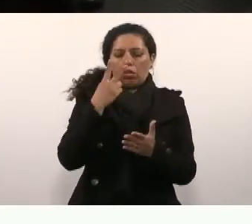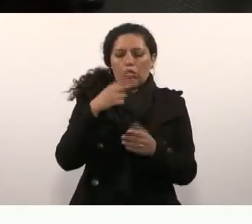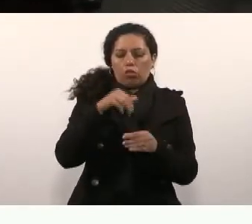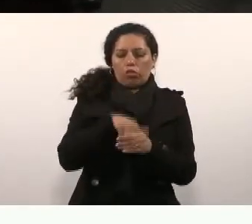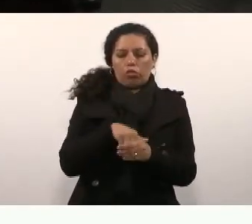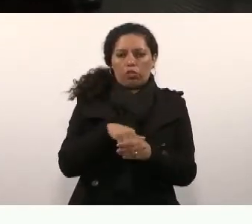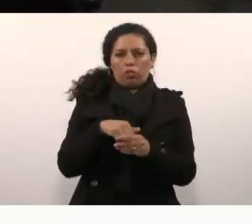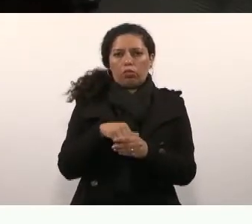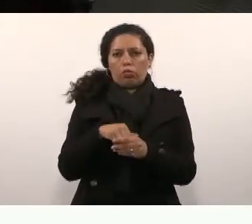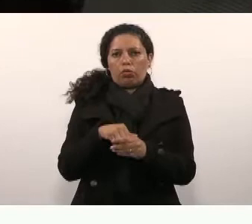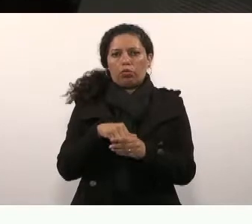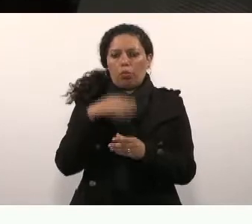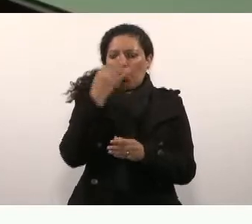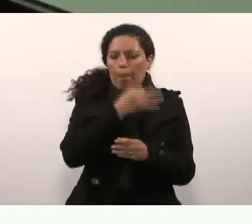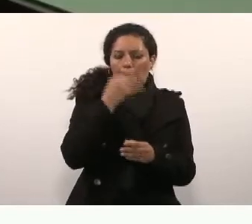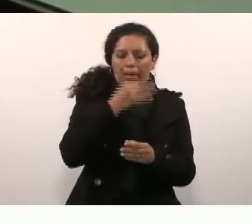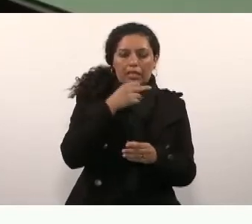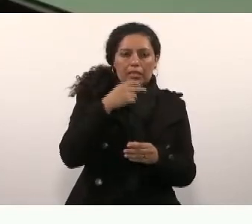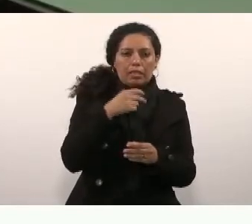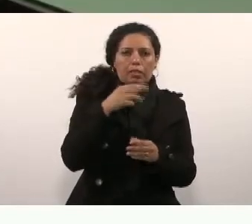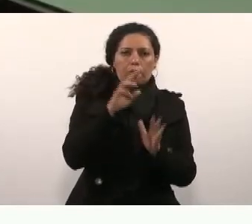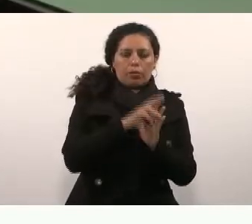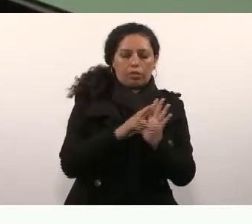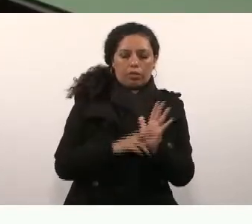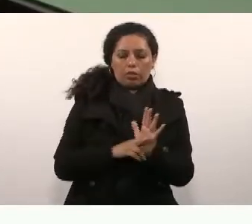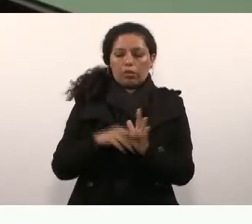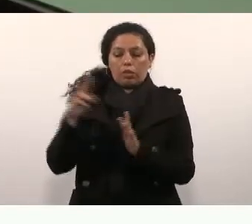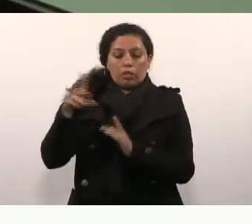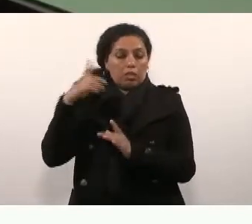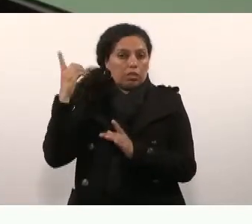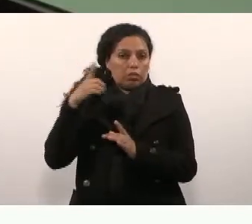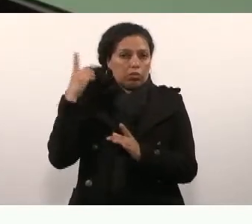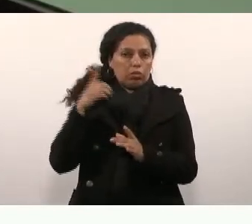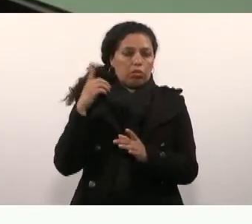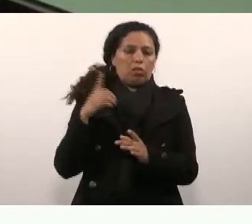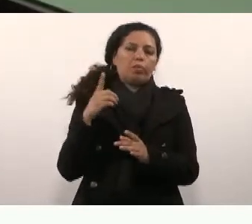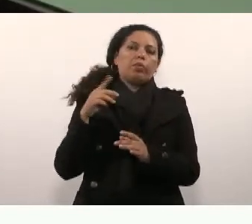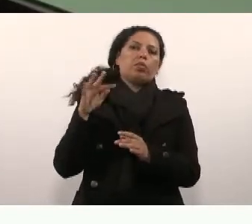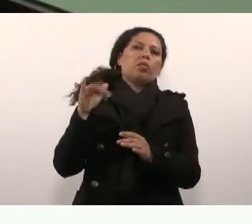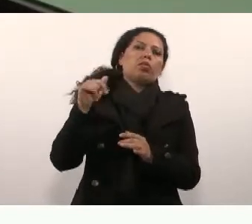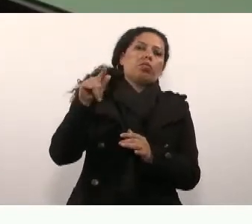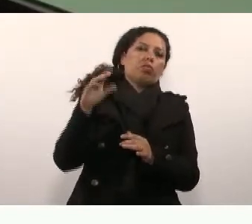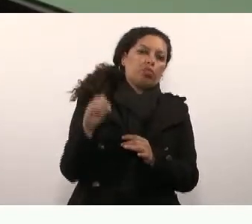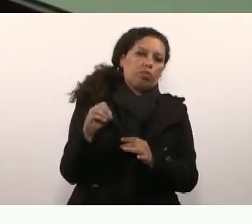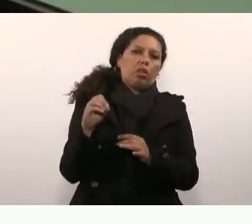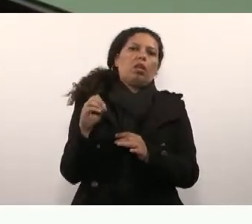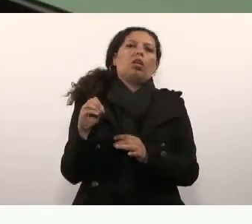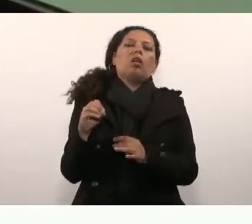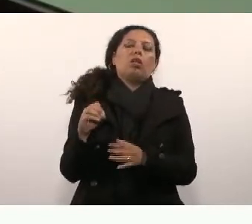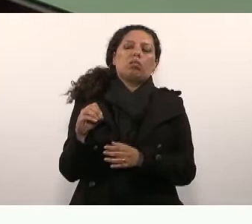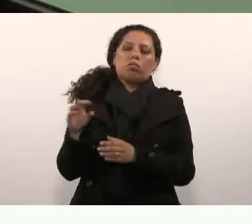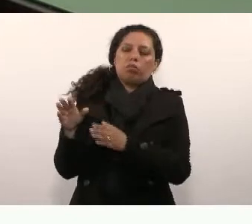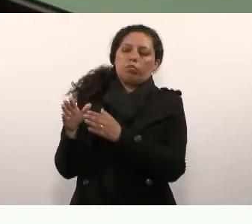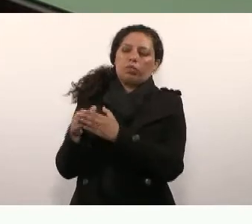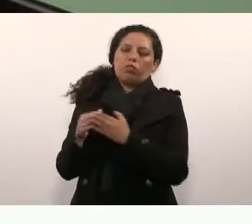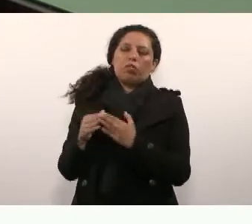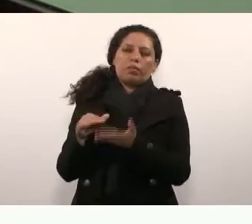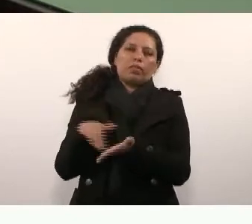parecer do relator e o voto divergente do deputado Tiago Pampolho, que propõe a baixa em diligência desse projeto à Secretaria de Estado de Defesa